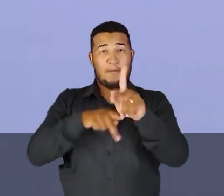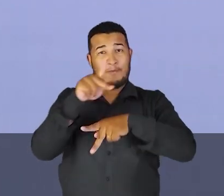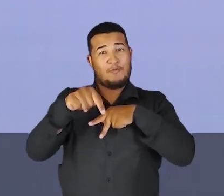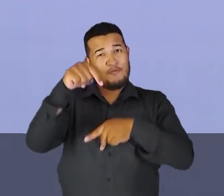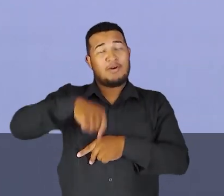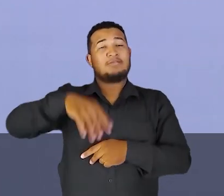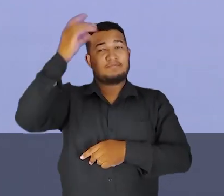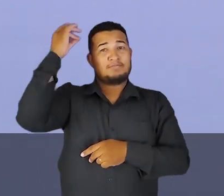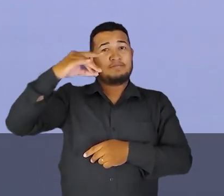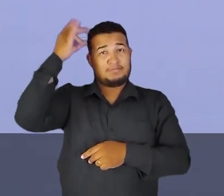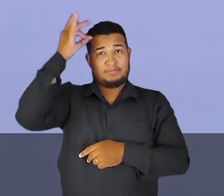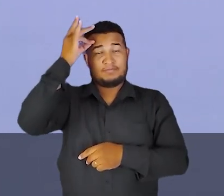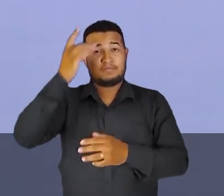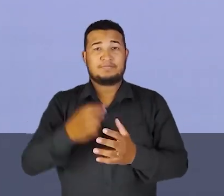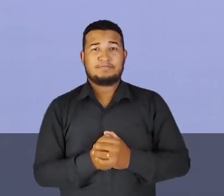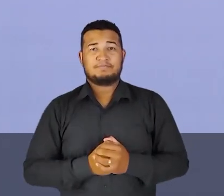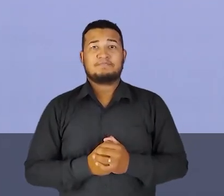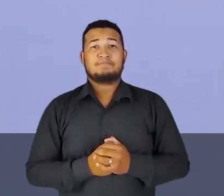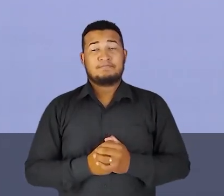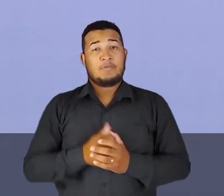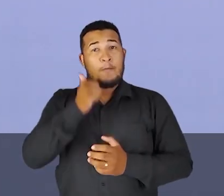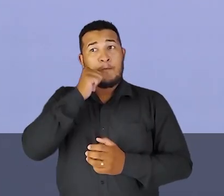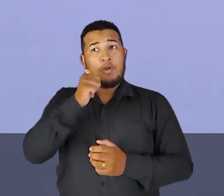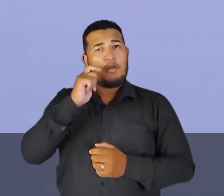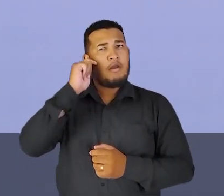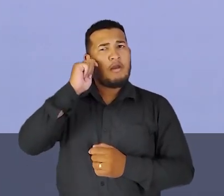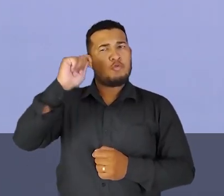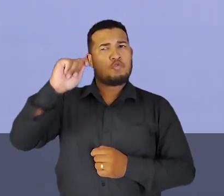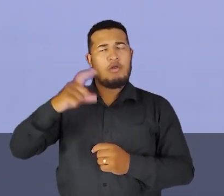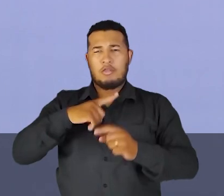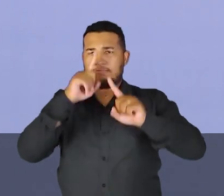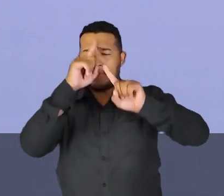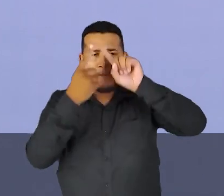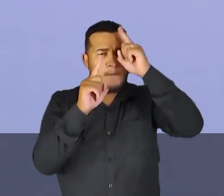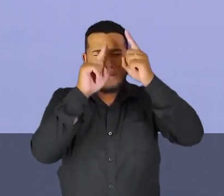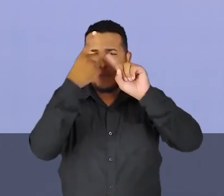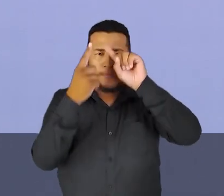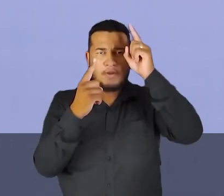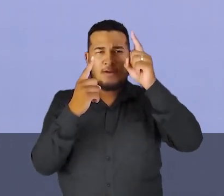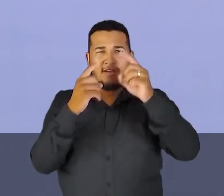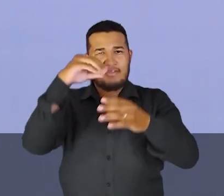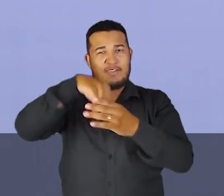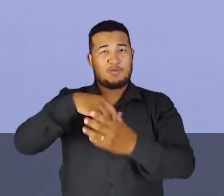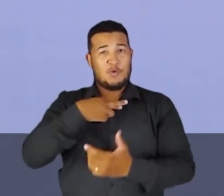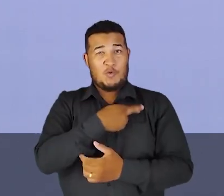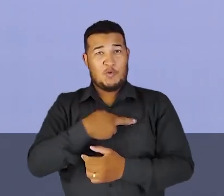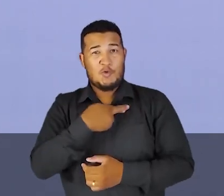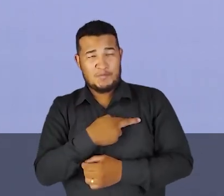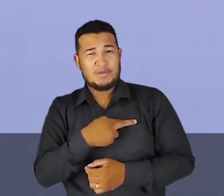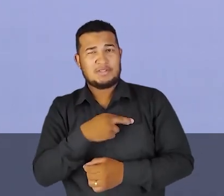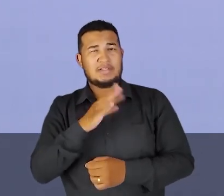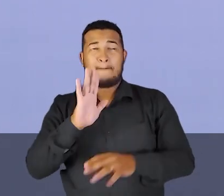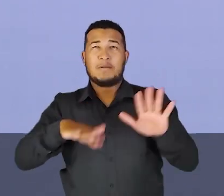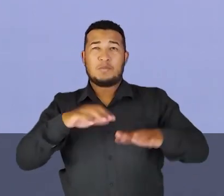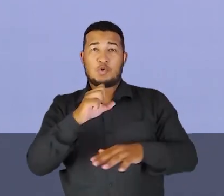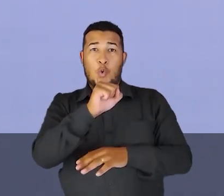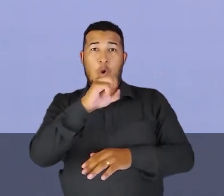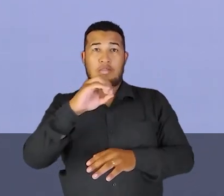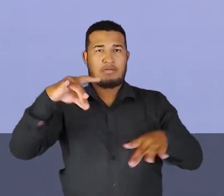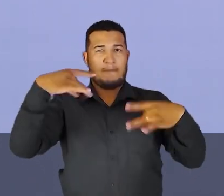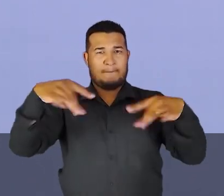Espírito Santo naquela época. E a autora, de modo muito criativo, nesse romance de aproximadamente 80